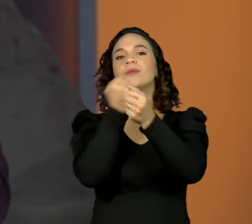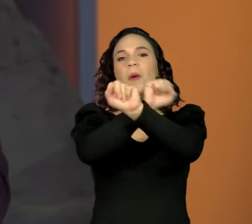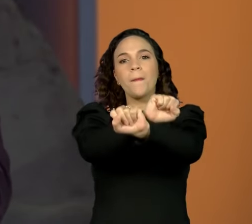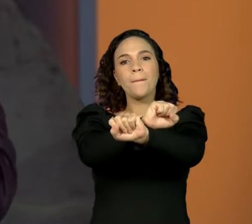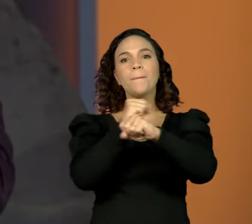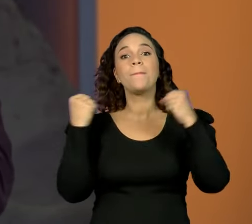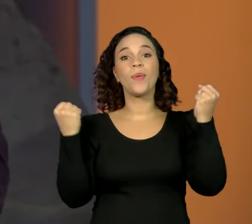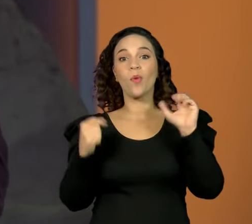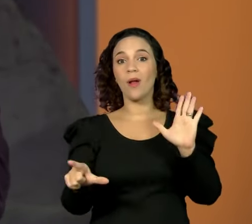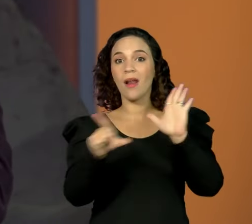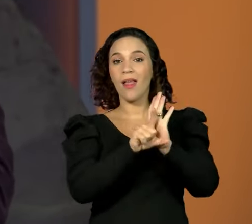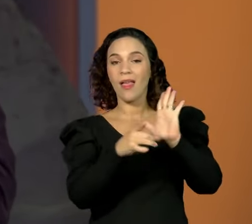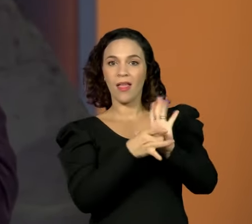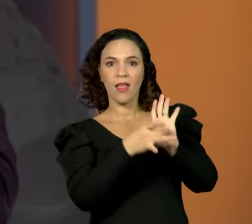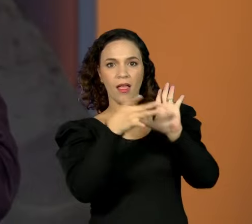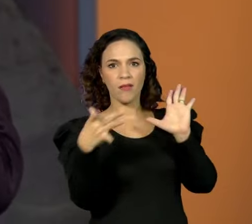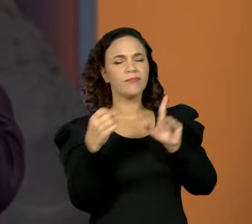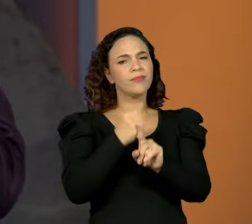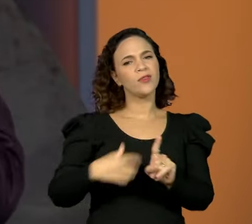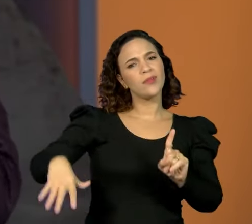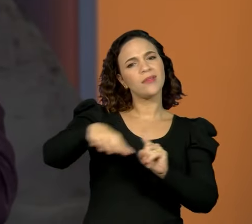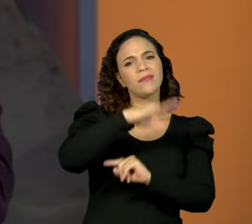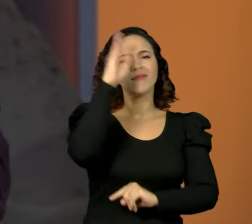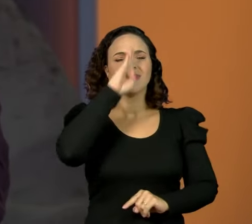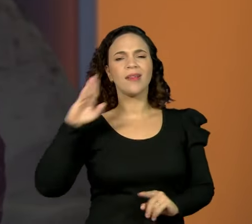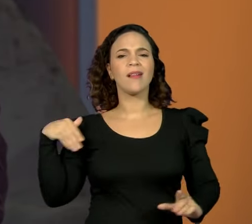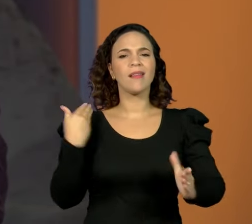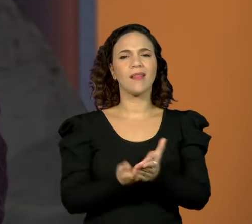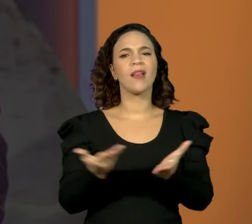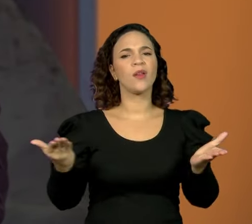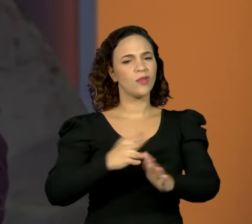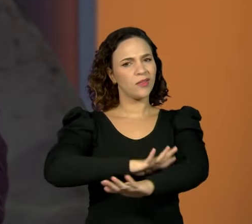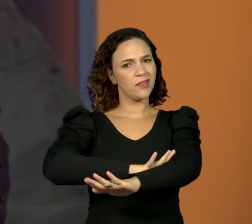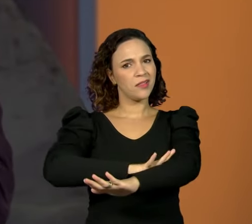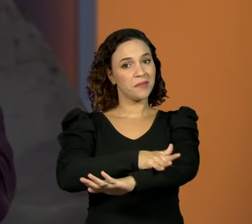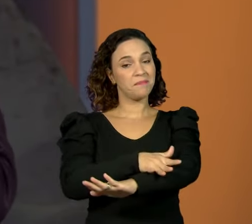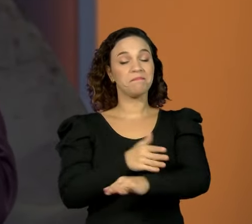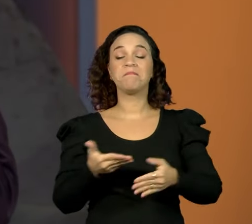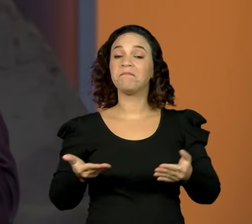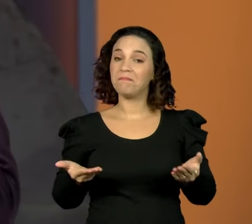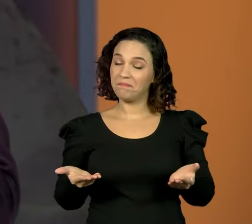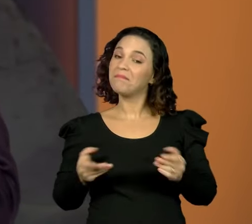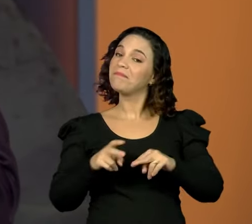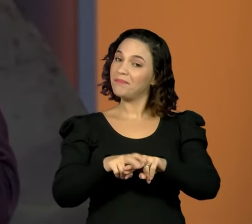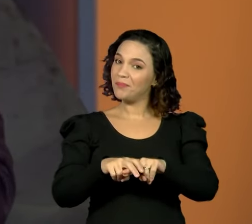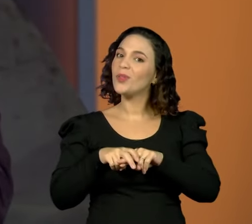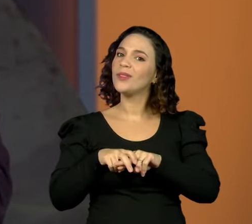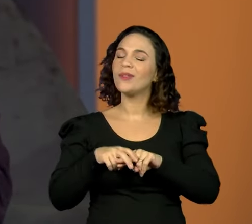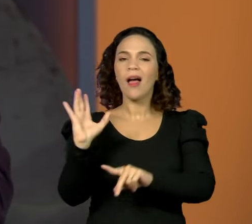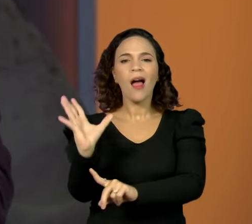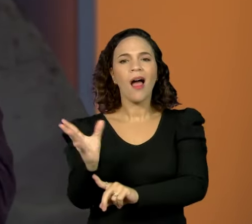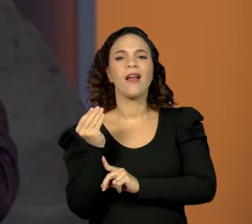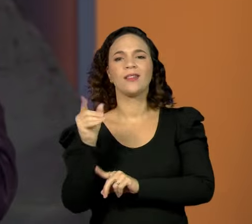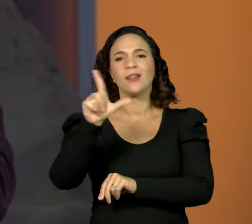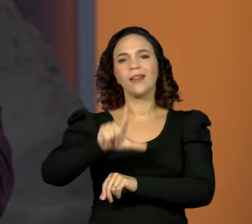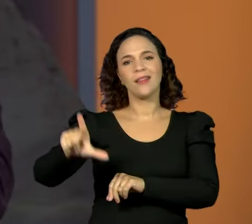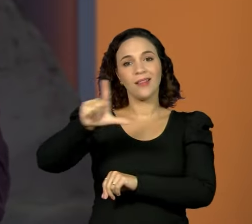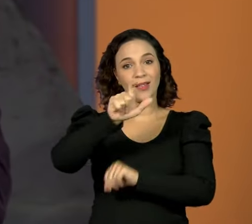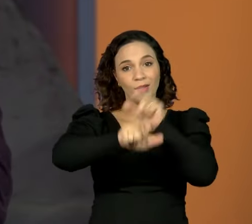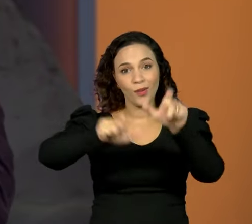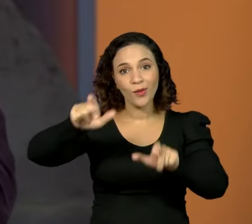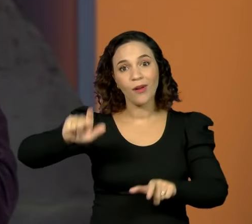Lei Áurea, a sociedade brasileira ainda sofre com racismo. Por isso, enaltecer a arte e a literatura negra é